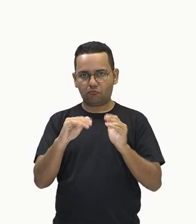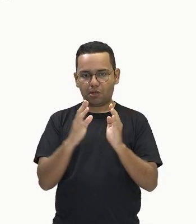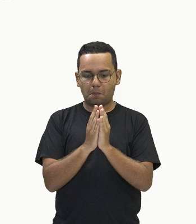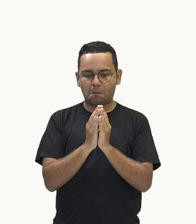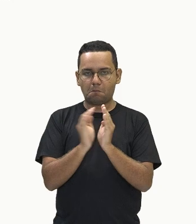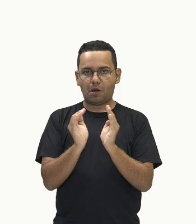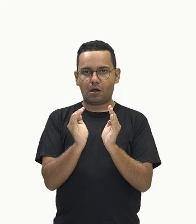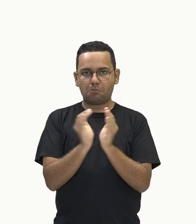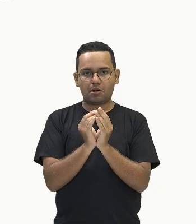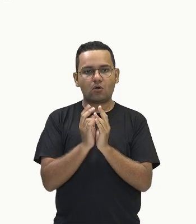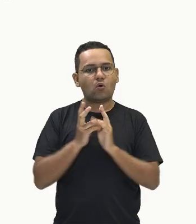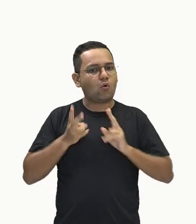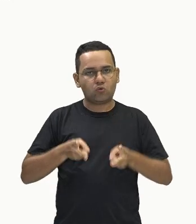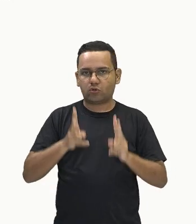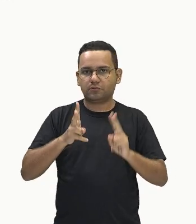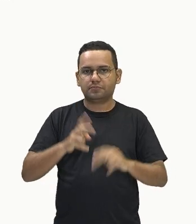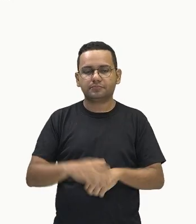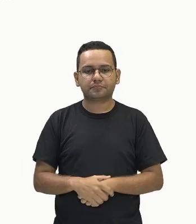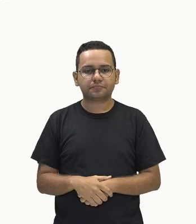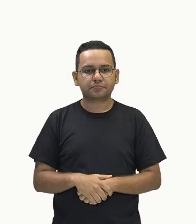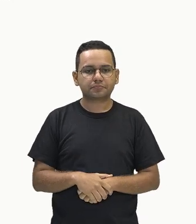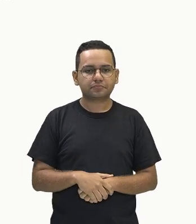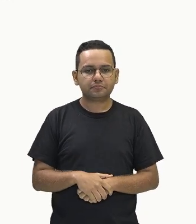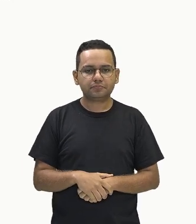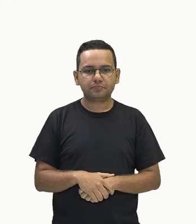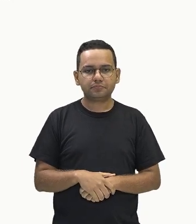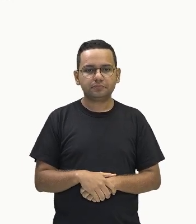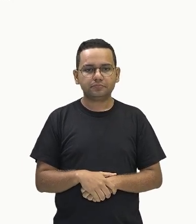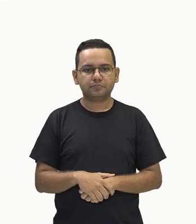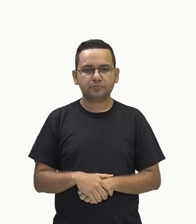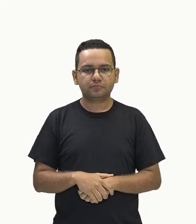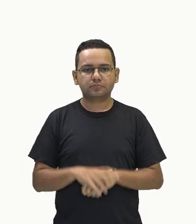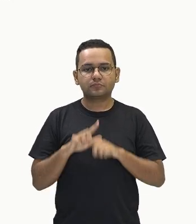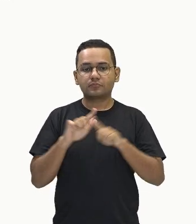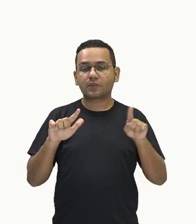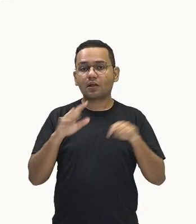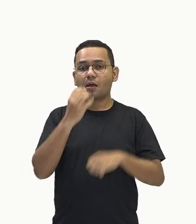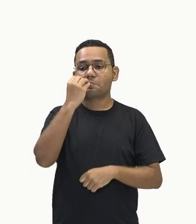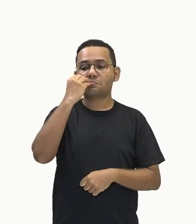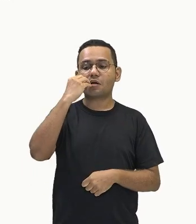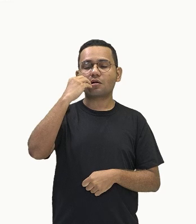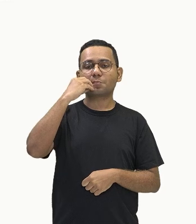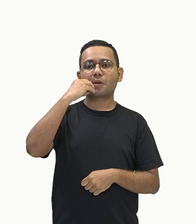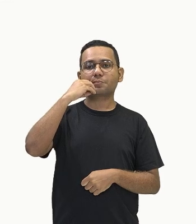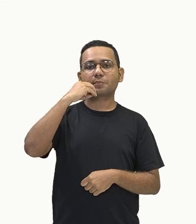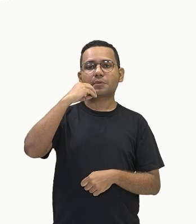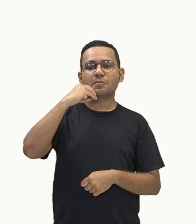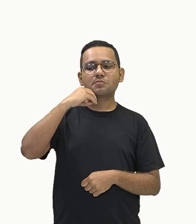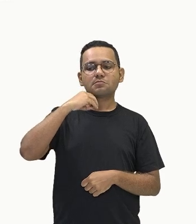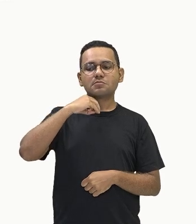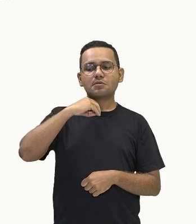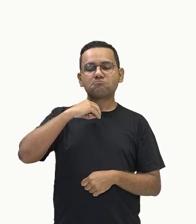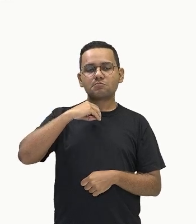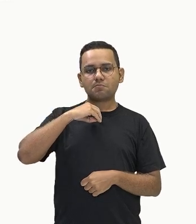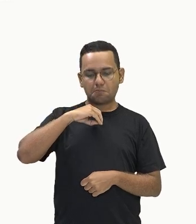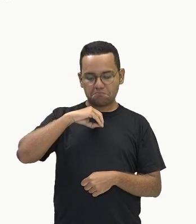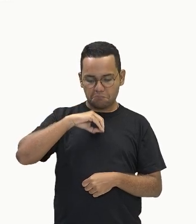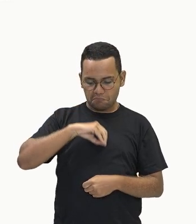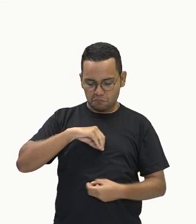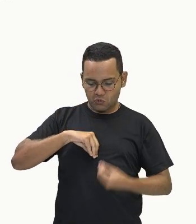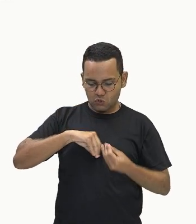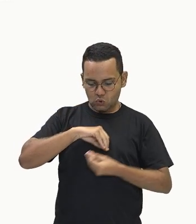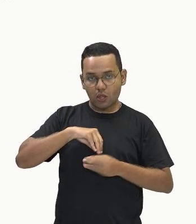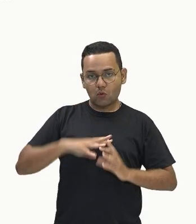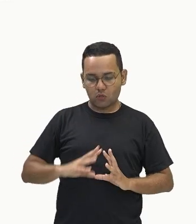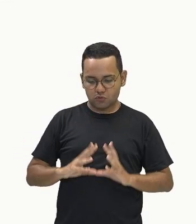dá continuidade também. Fazem com que o bolo alimentar seja misturado ao suco gástrico e transformando